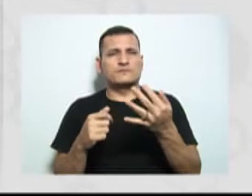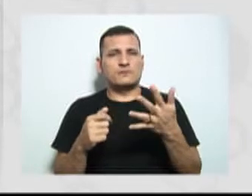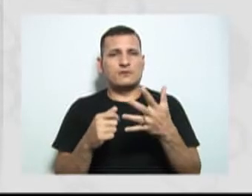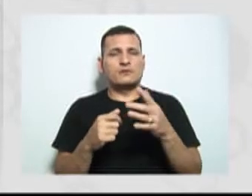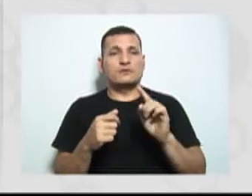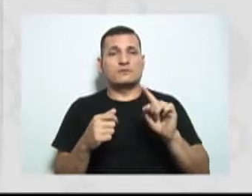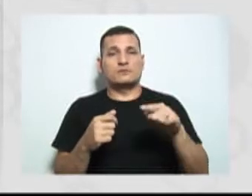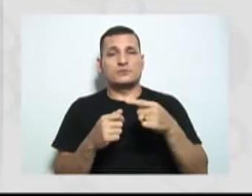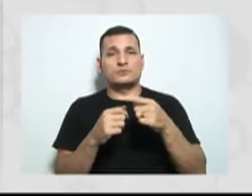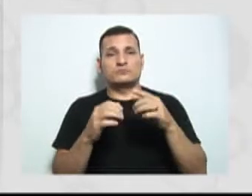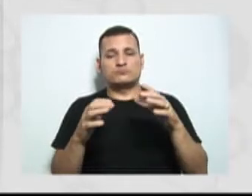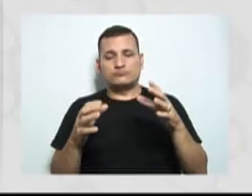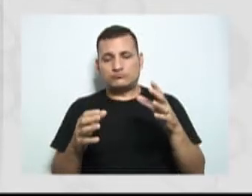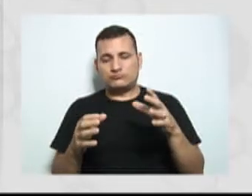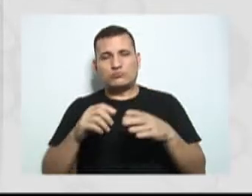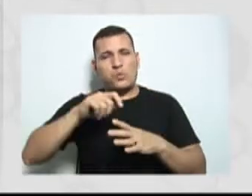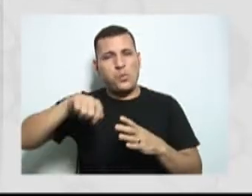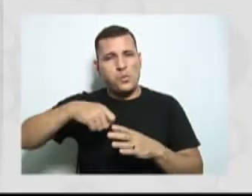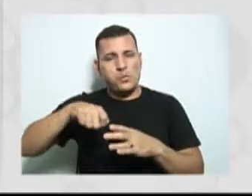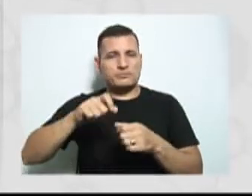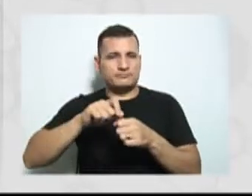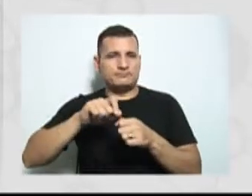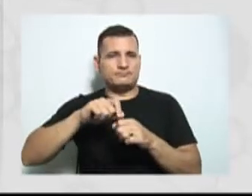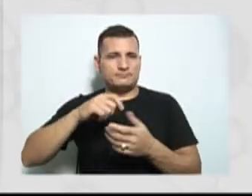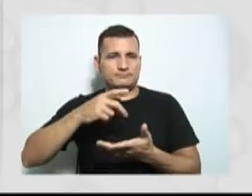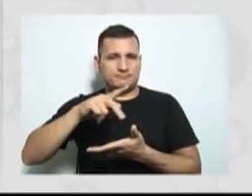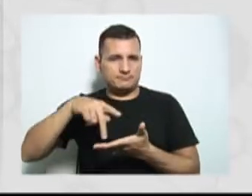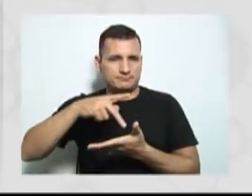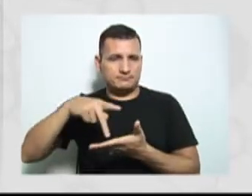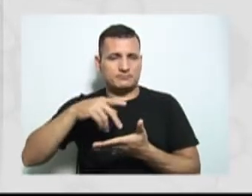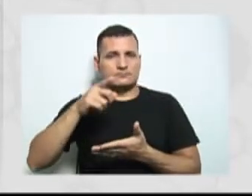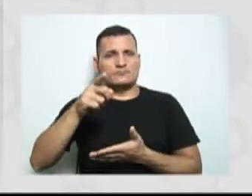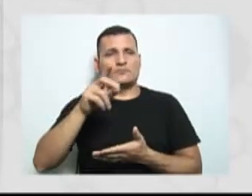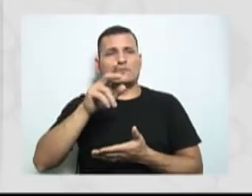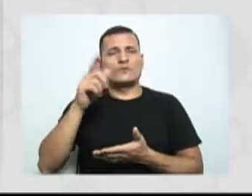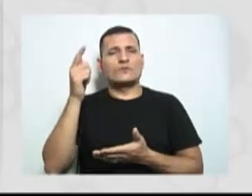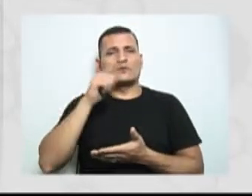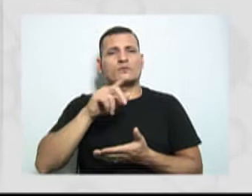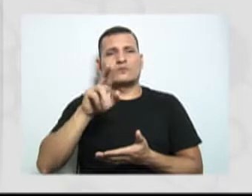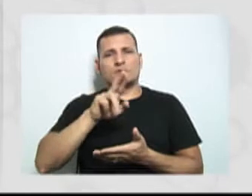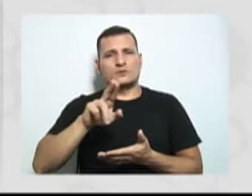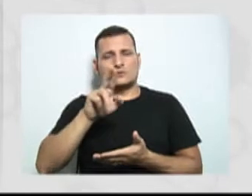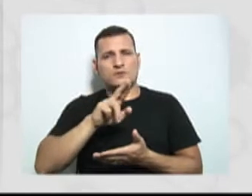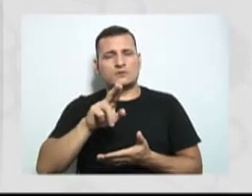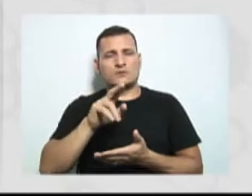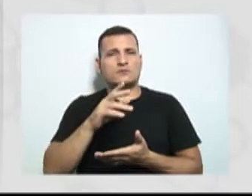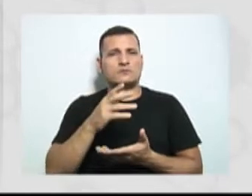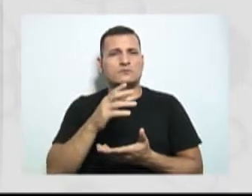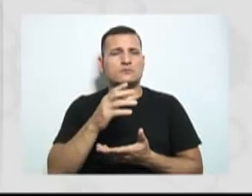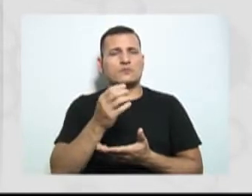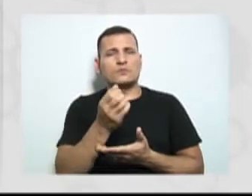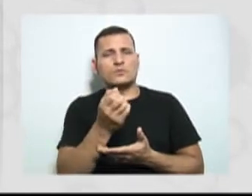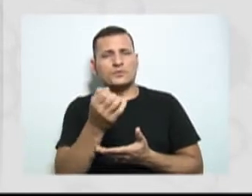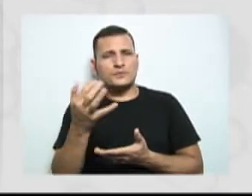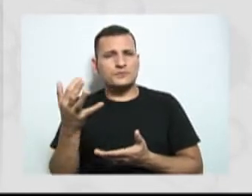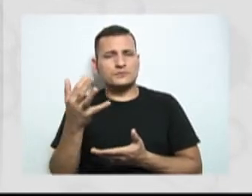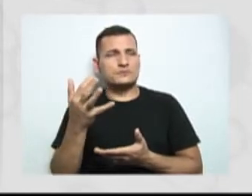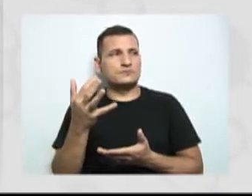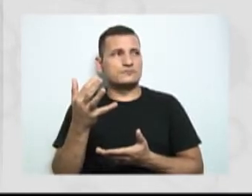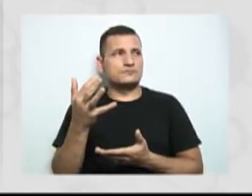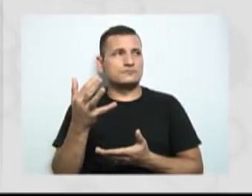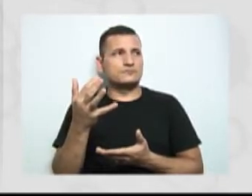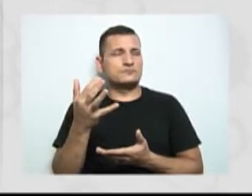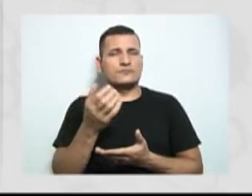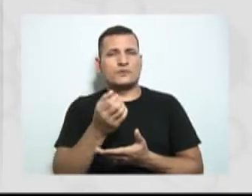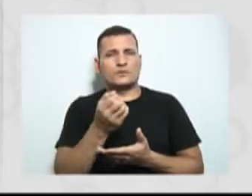agregar o produto. Você consegue utilizar através de uma medida, quantificar aquele